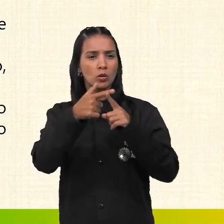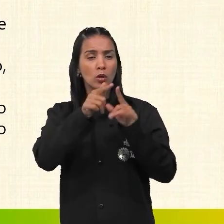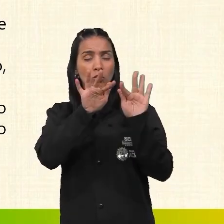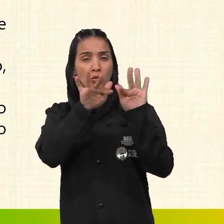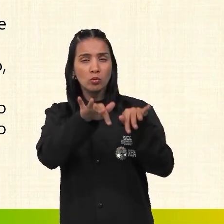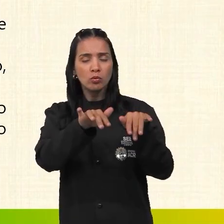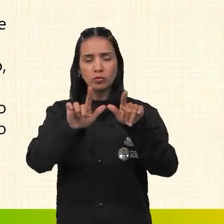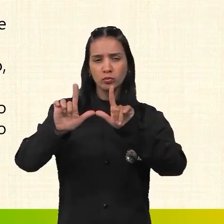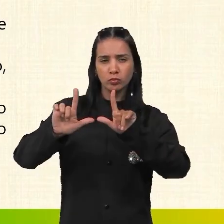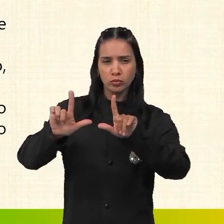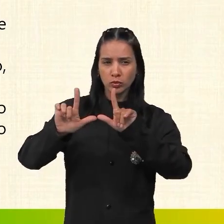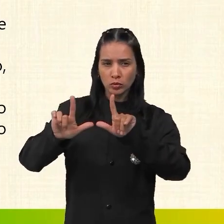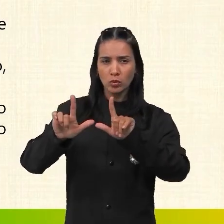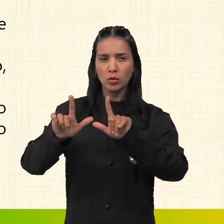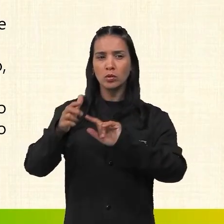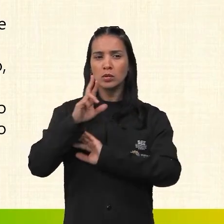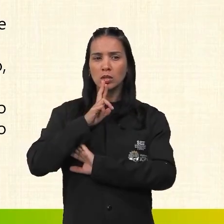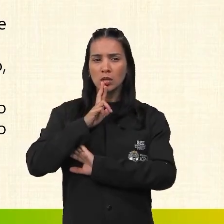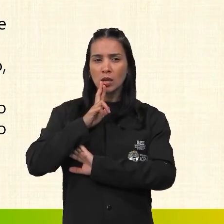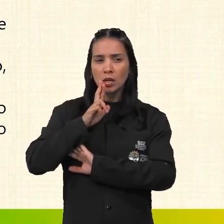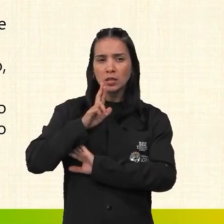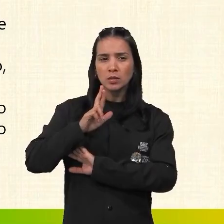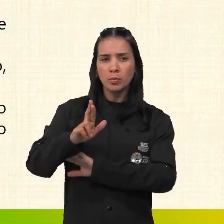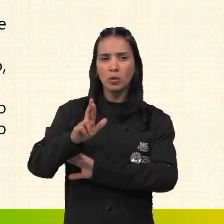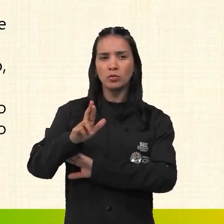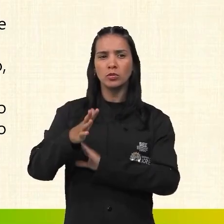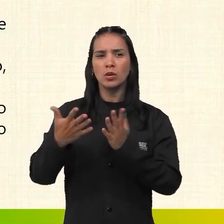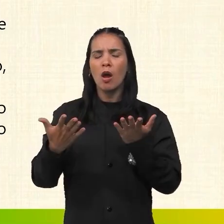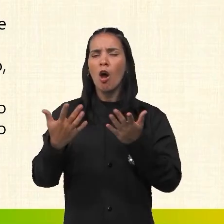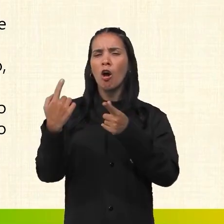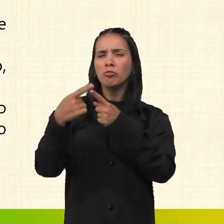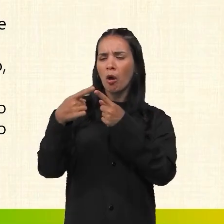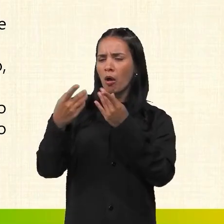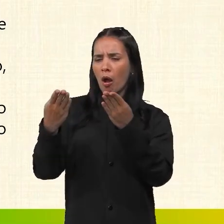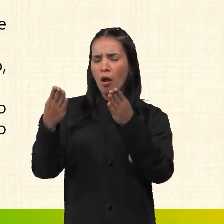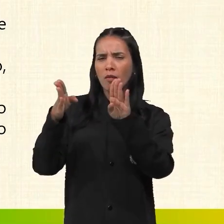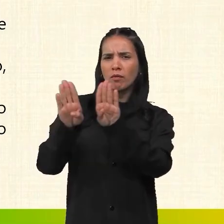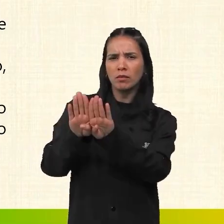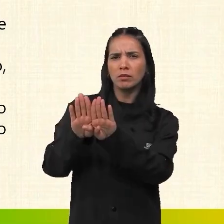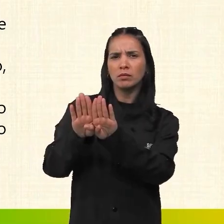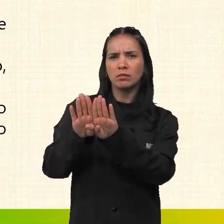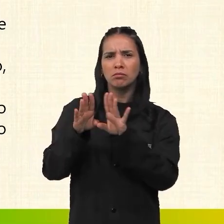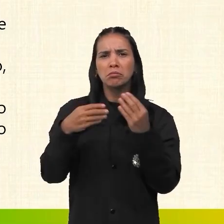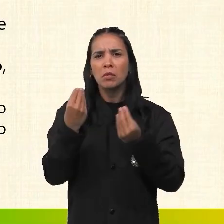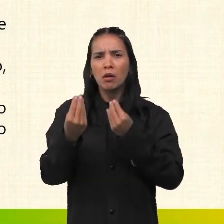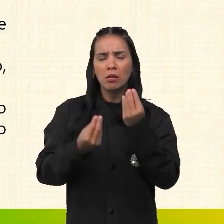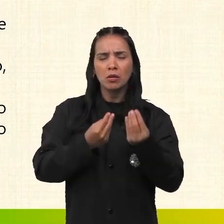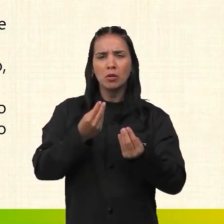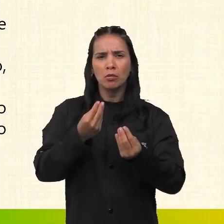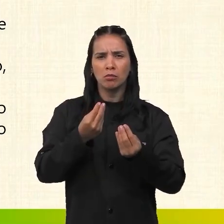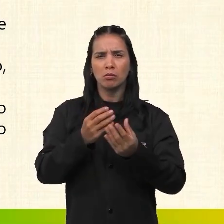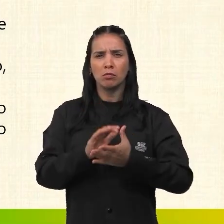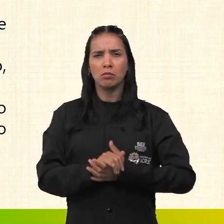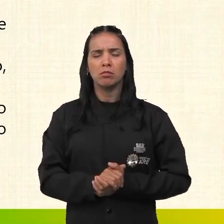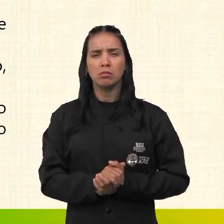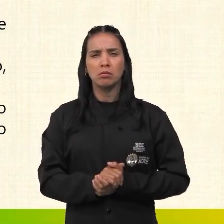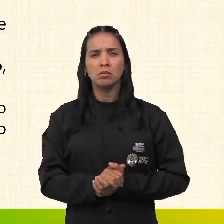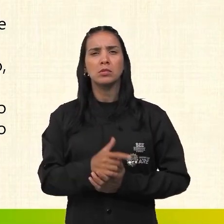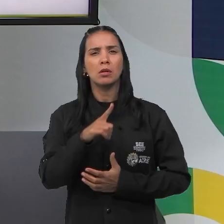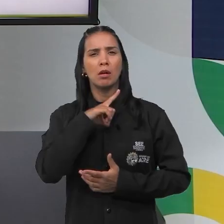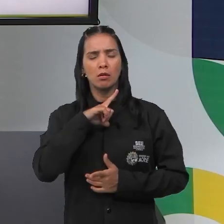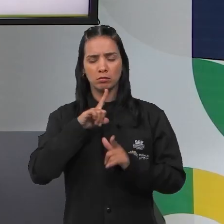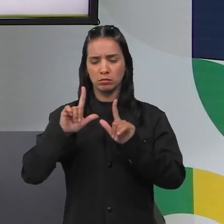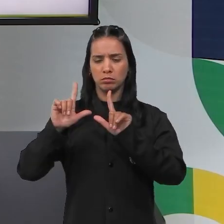"Oh, here it is. Who put in the stupid closet?" E aqui, mais uma tirinha